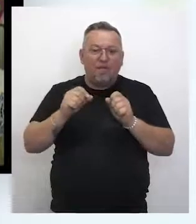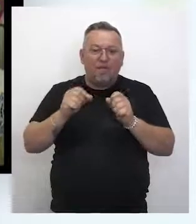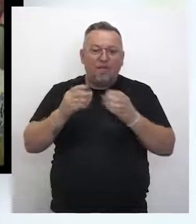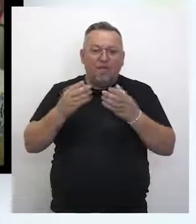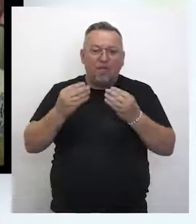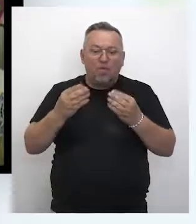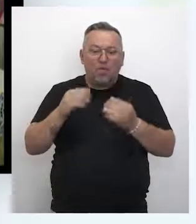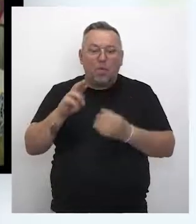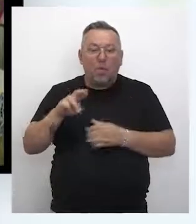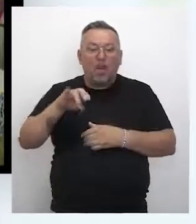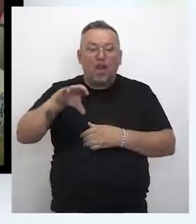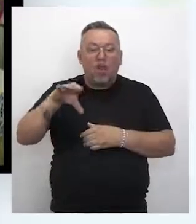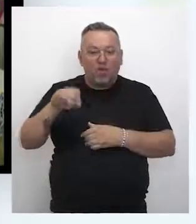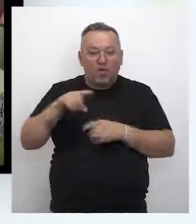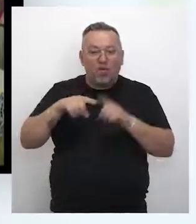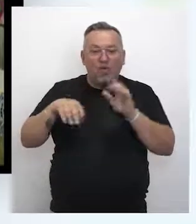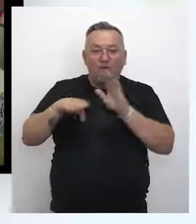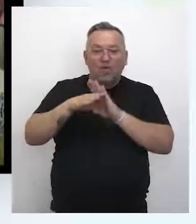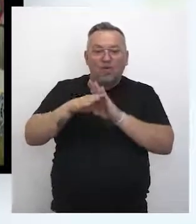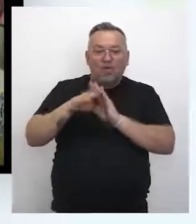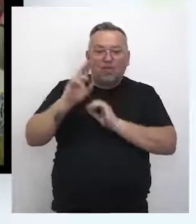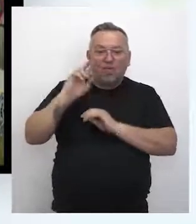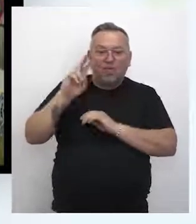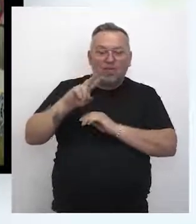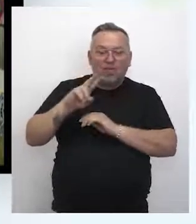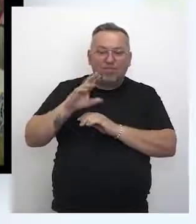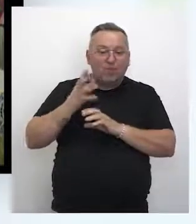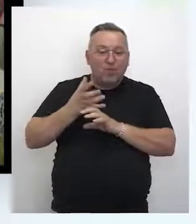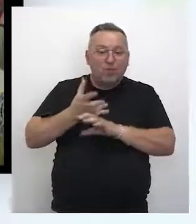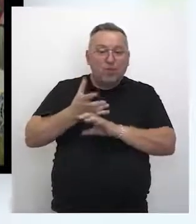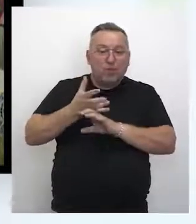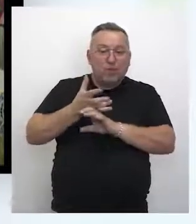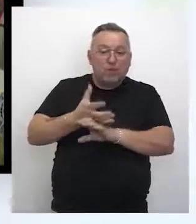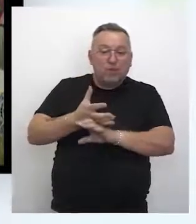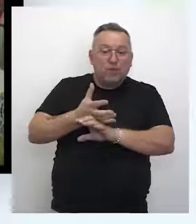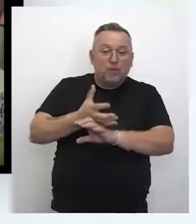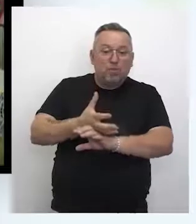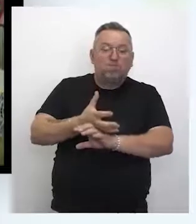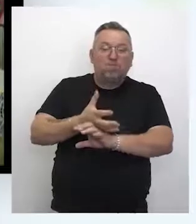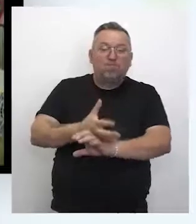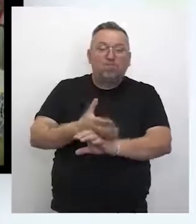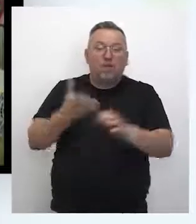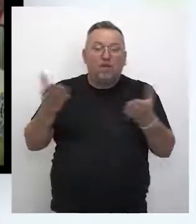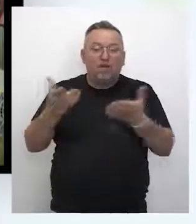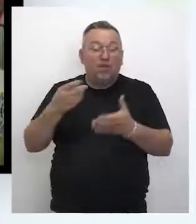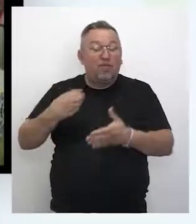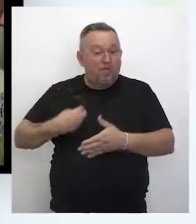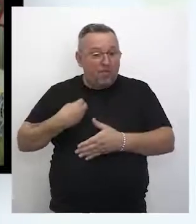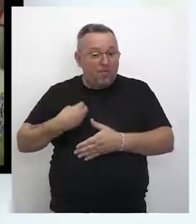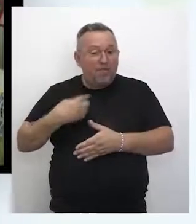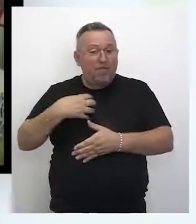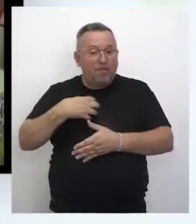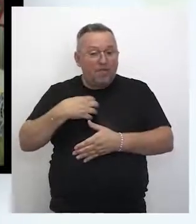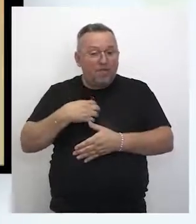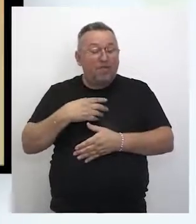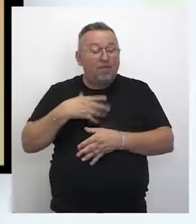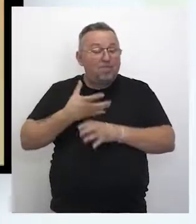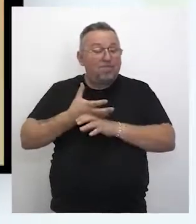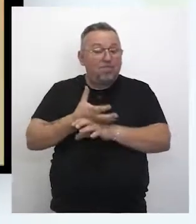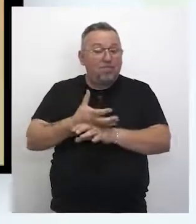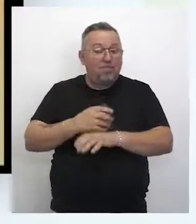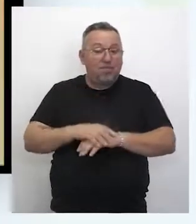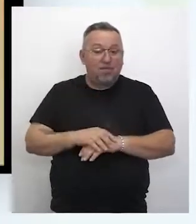muito brejo. Aí chegou o eucalipto aí, foi secando e hoje é difícil de ver a situação. Muitas nascentes secaram.